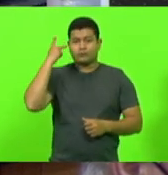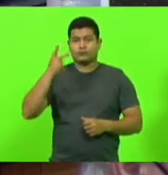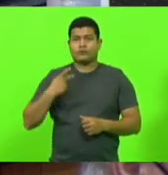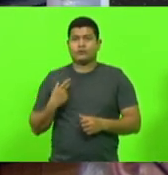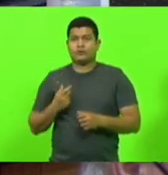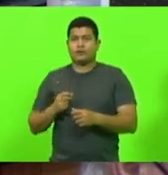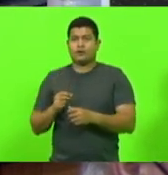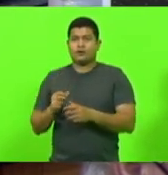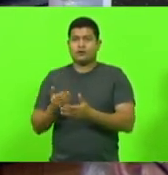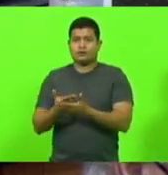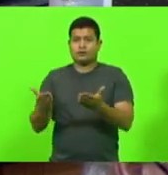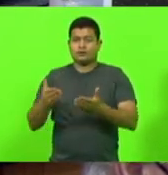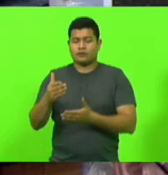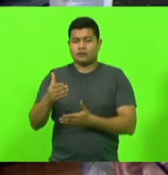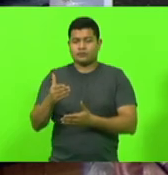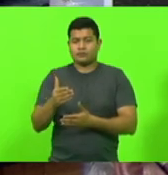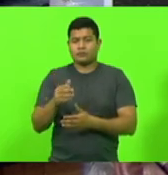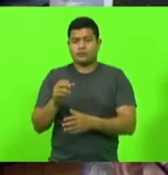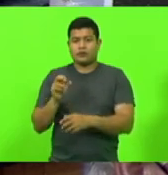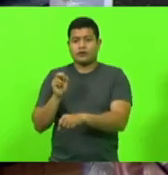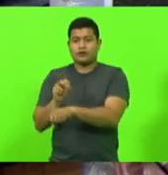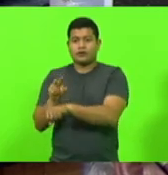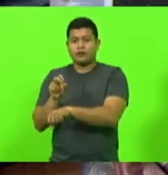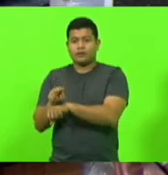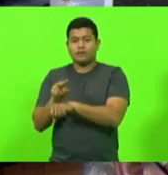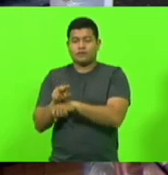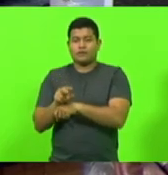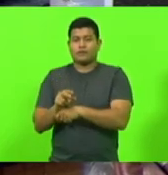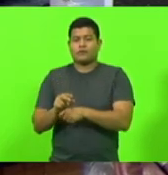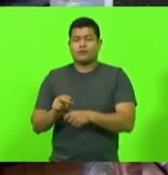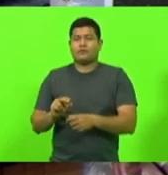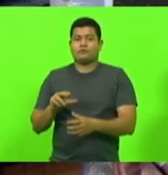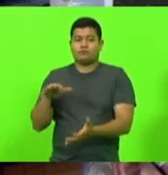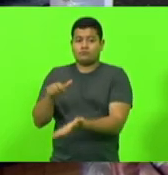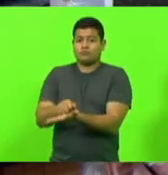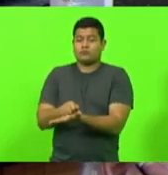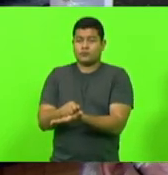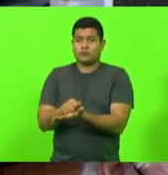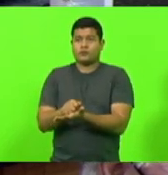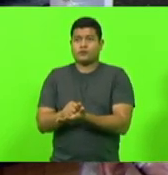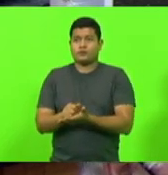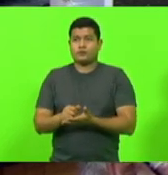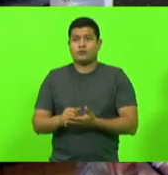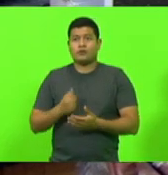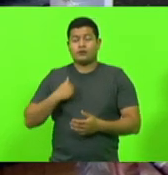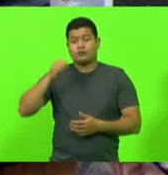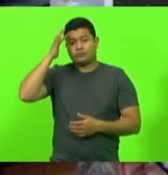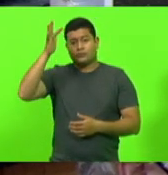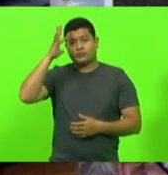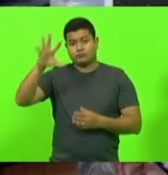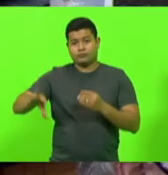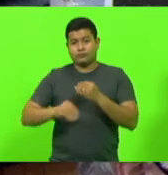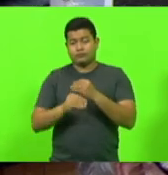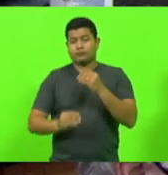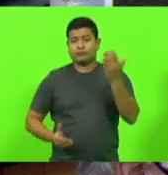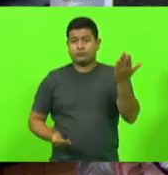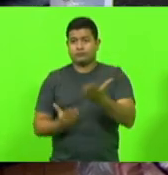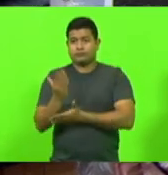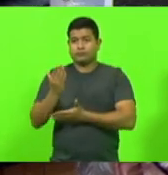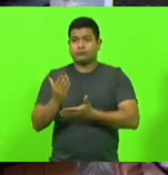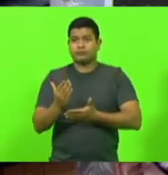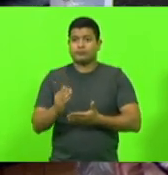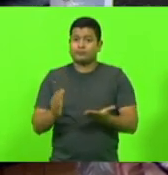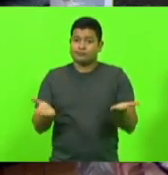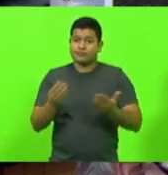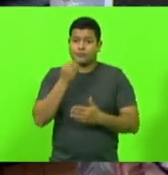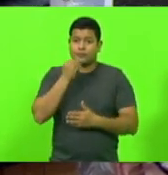para pessoas em situação de vulnerabilidade. Eu apresentei essa emenda apenas porque imaginei que o projeto fosse ser aprovado. E, obviamente,